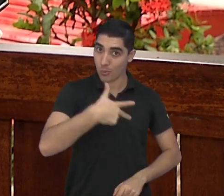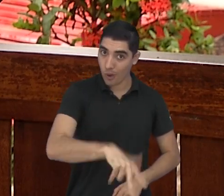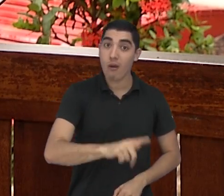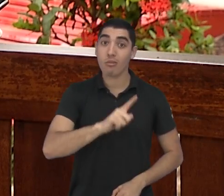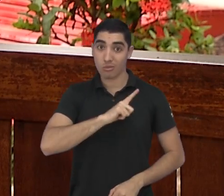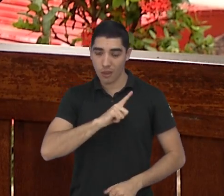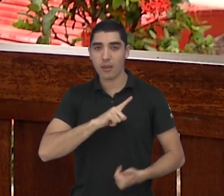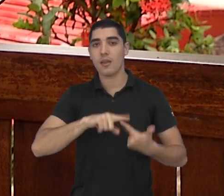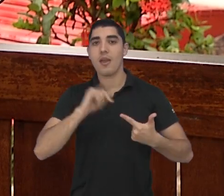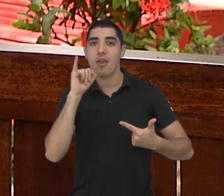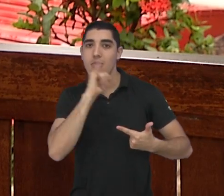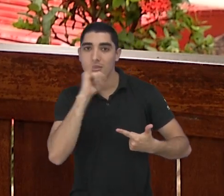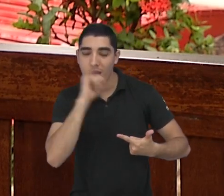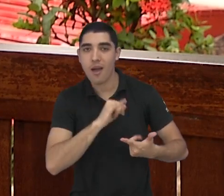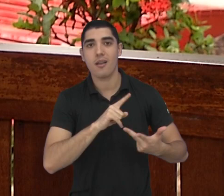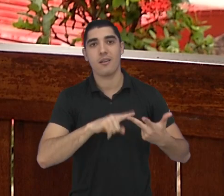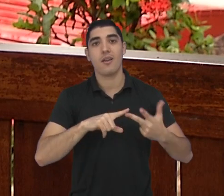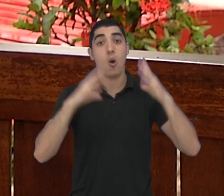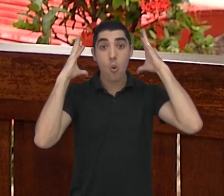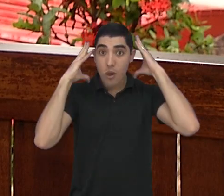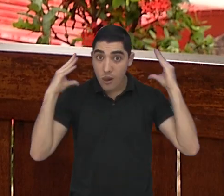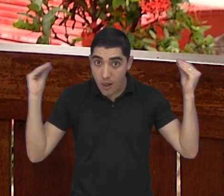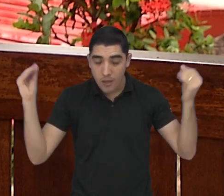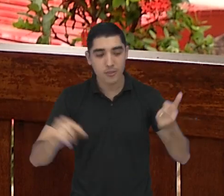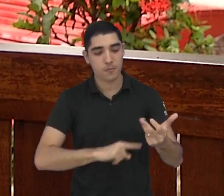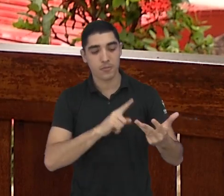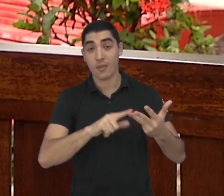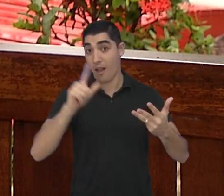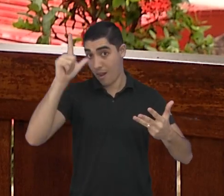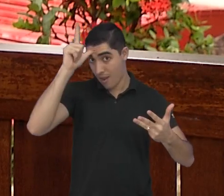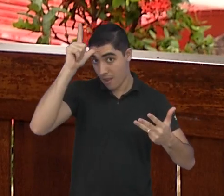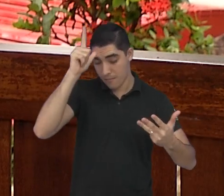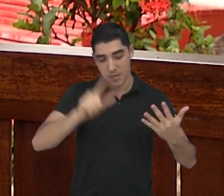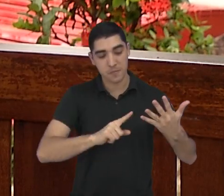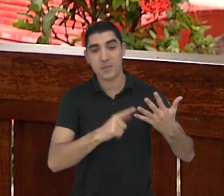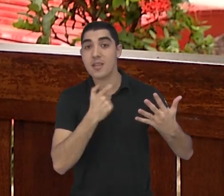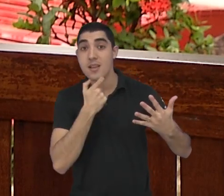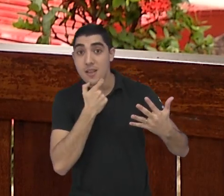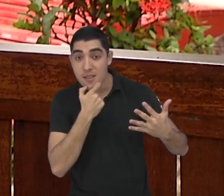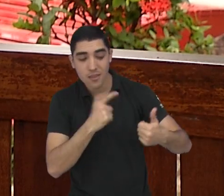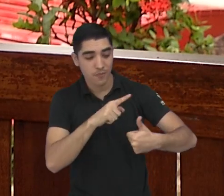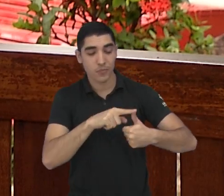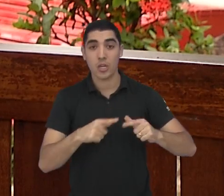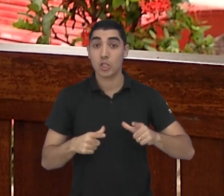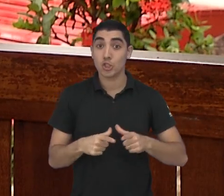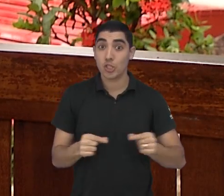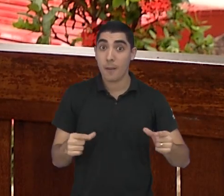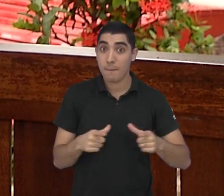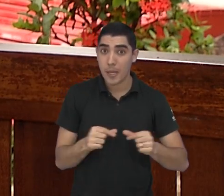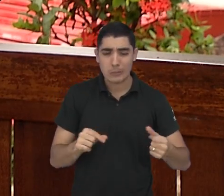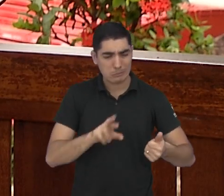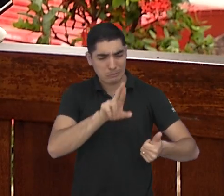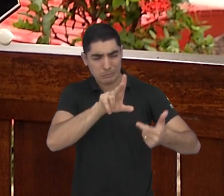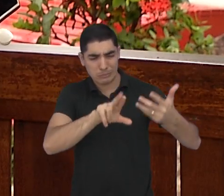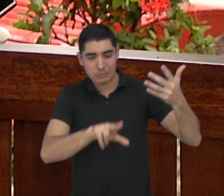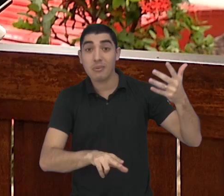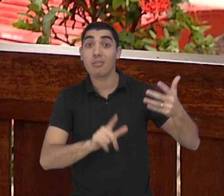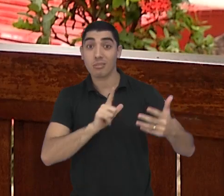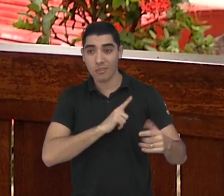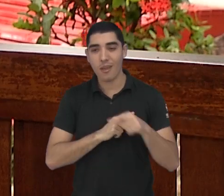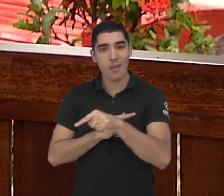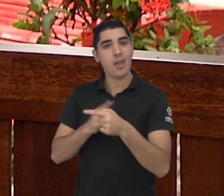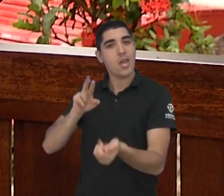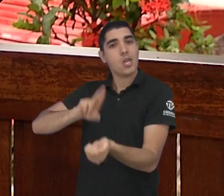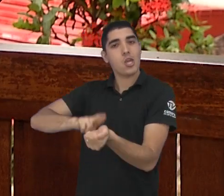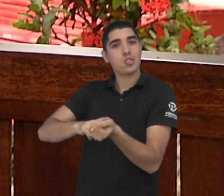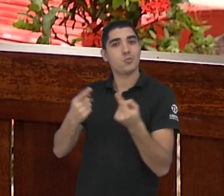em Portugal, obviamente, mas tem na Itália, na Holanda, na Alemanha, na Inglaterra, no Japão e